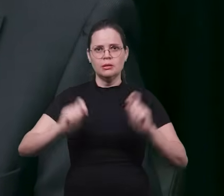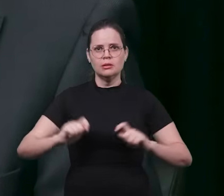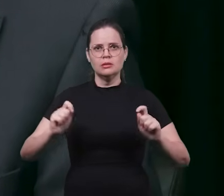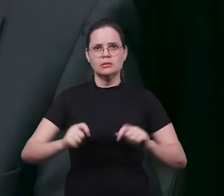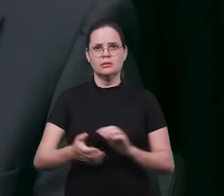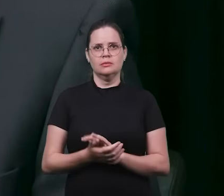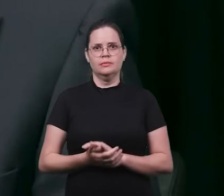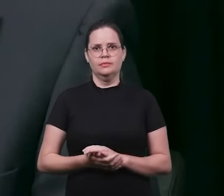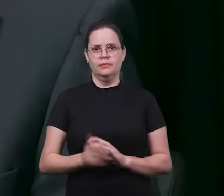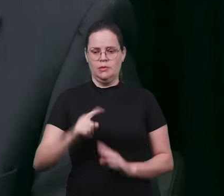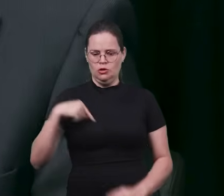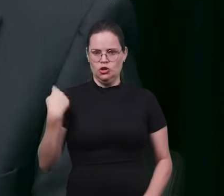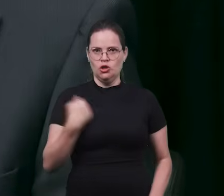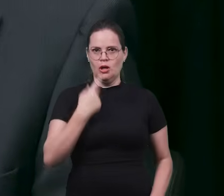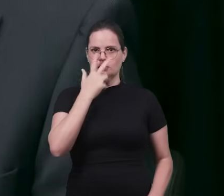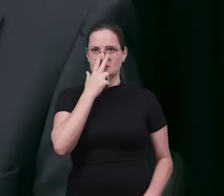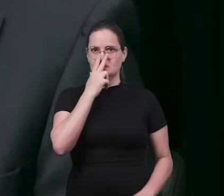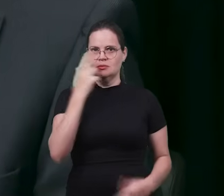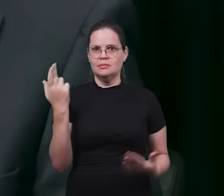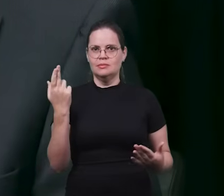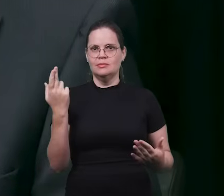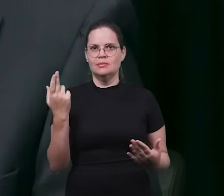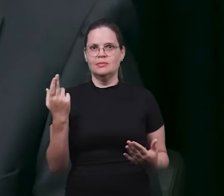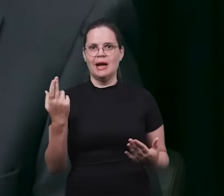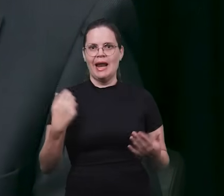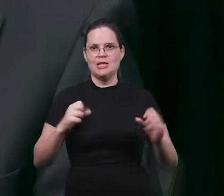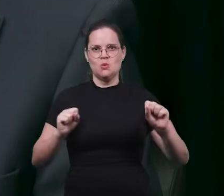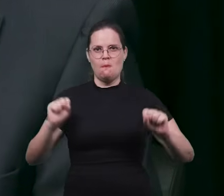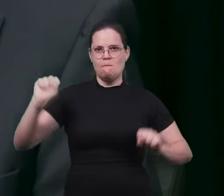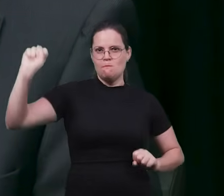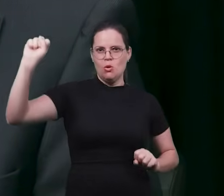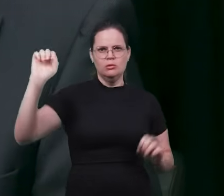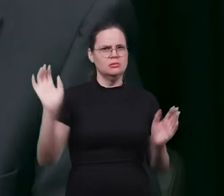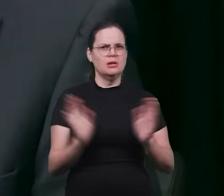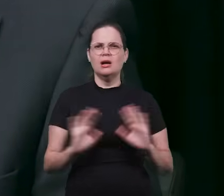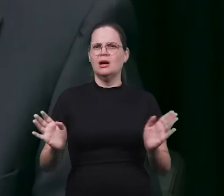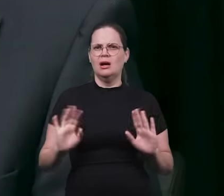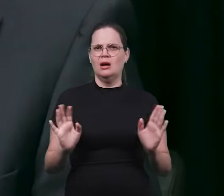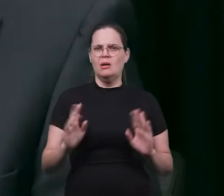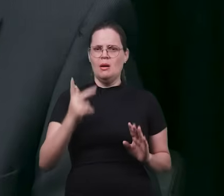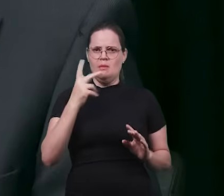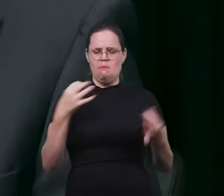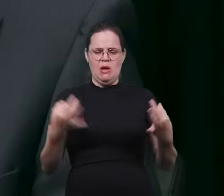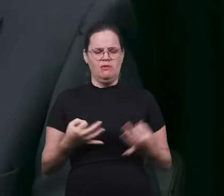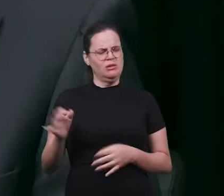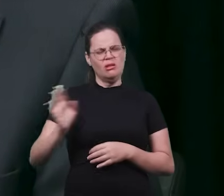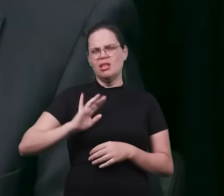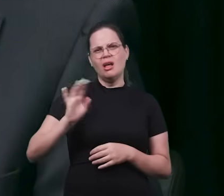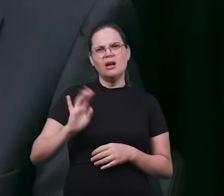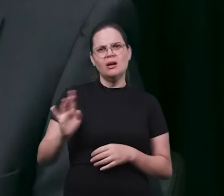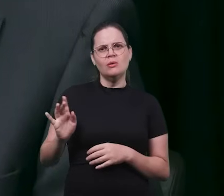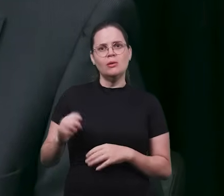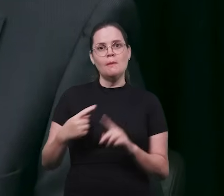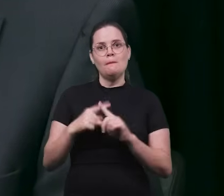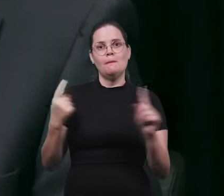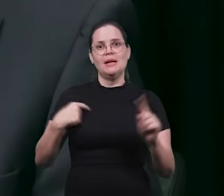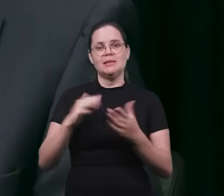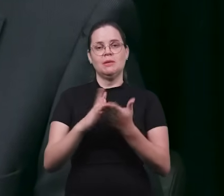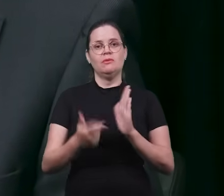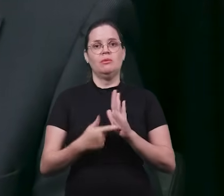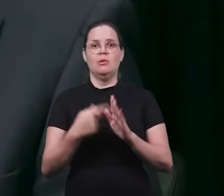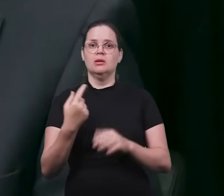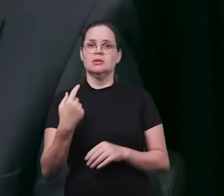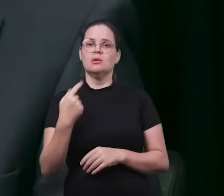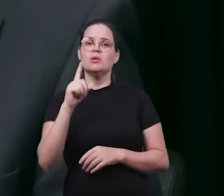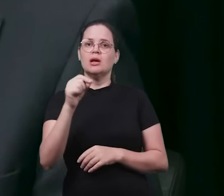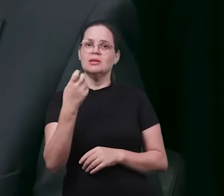história, nós não somos infalíveis. Mas está lá em 1 João também, filhinhos, se pecardes. Então o servo de Deus é assim, se você está aqui em